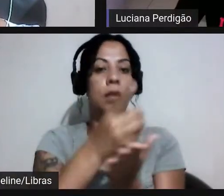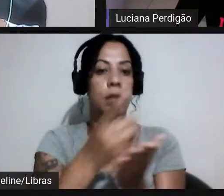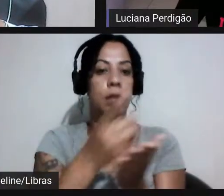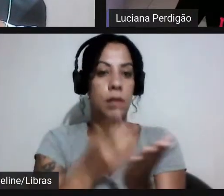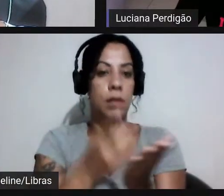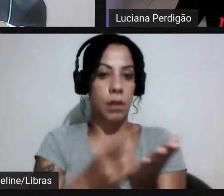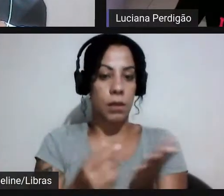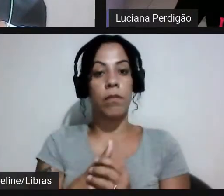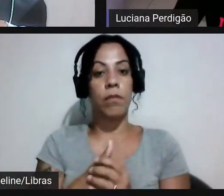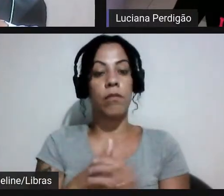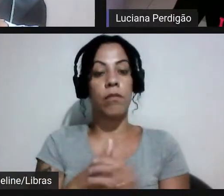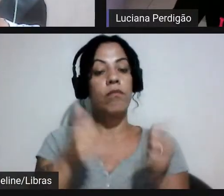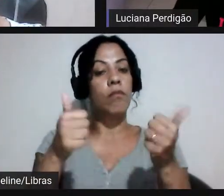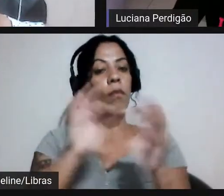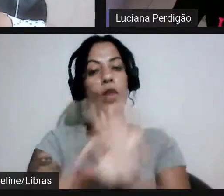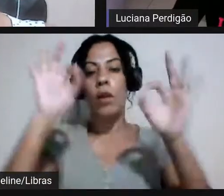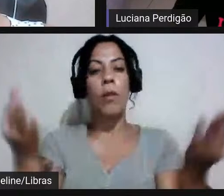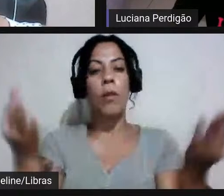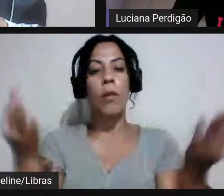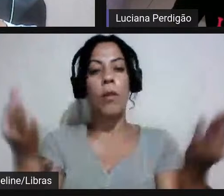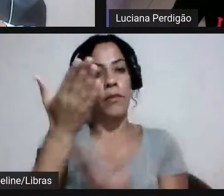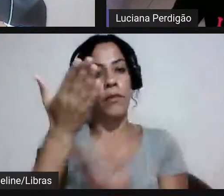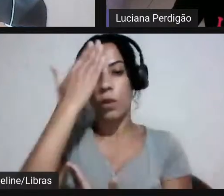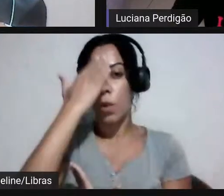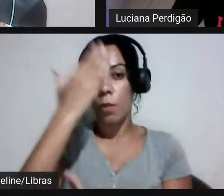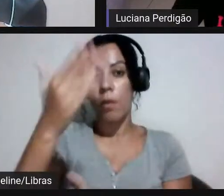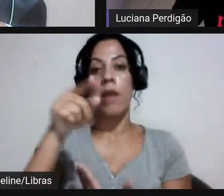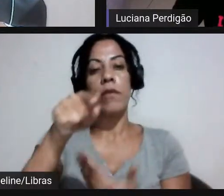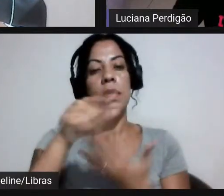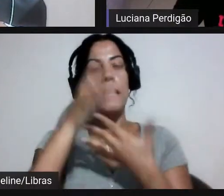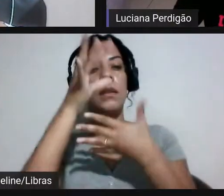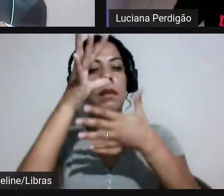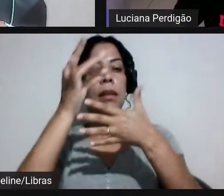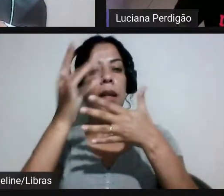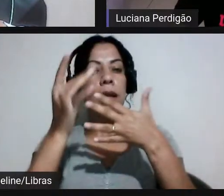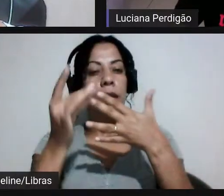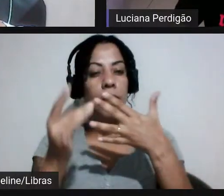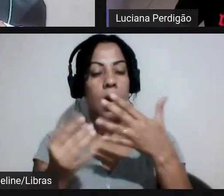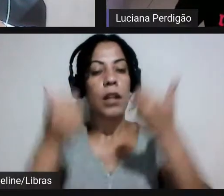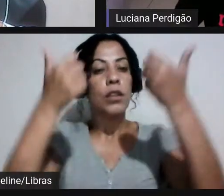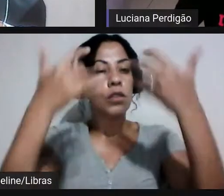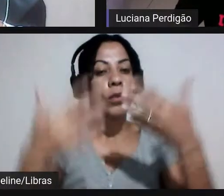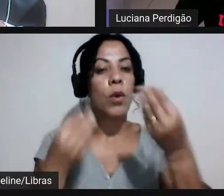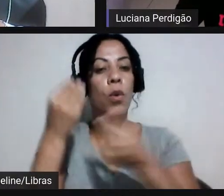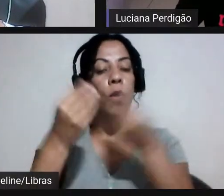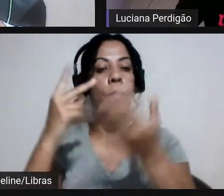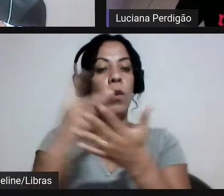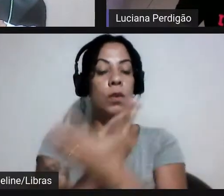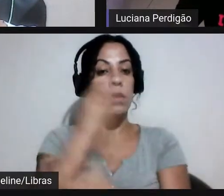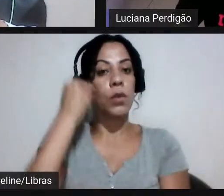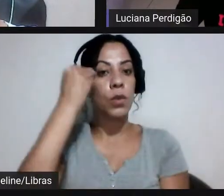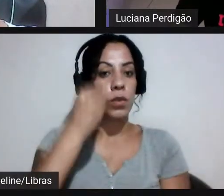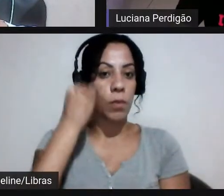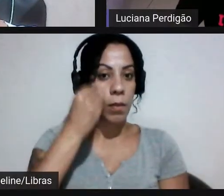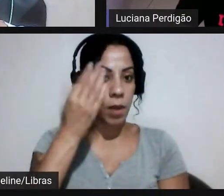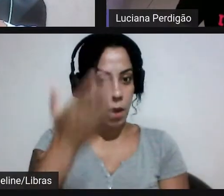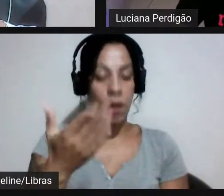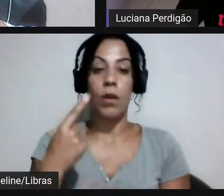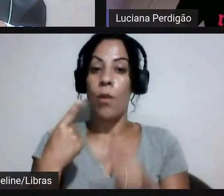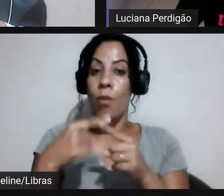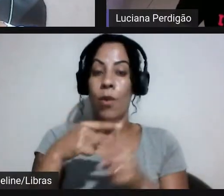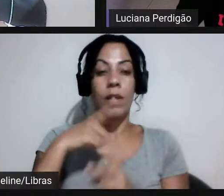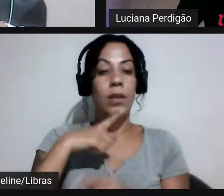Ótimo, perfeito, Luciano. Obrigado por você ter detalhado um pouco dessa experiência, que com certeza